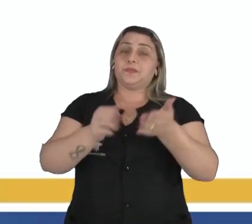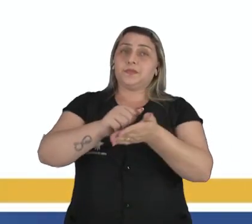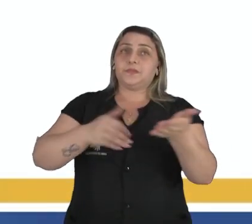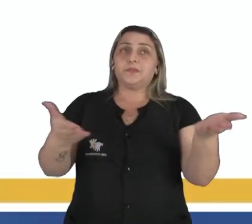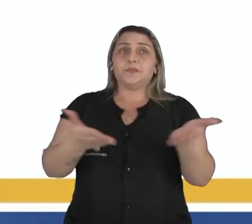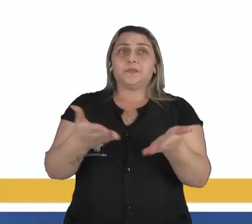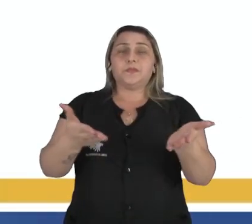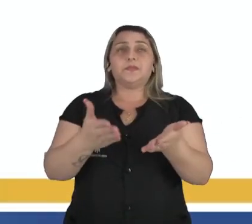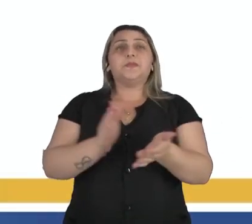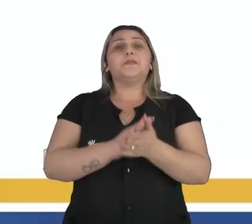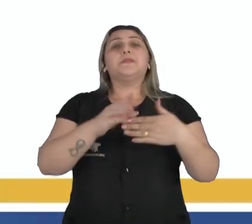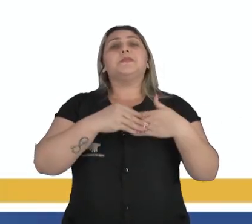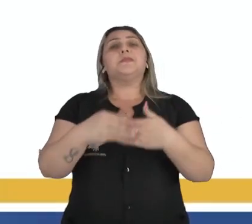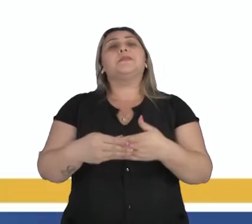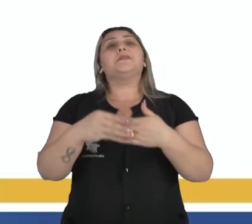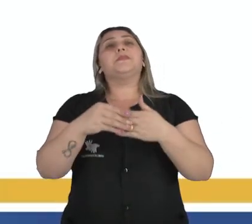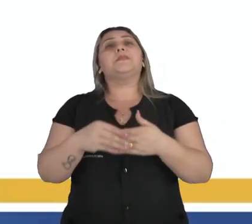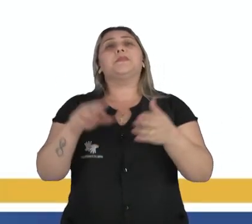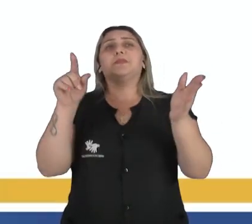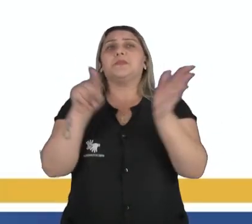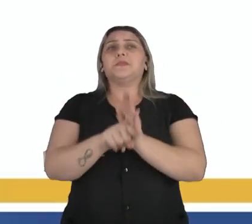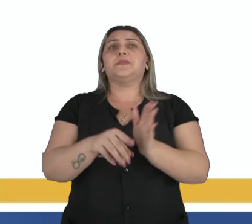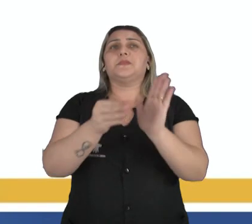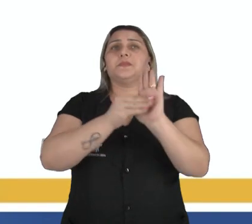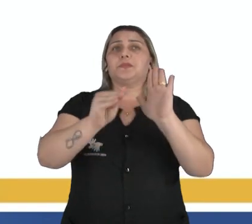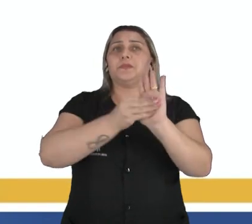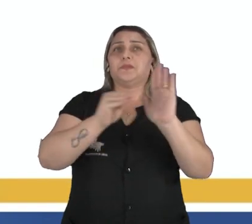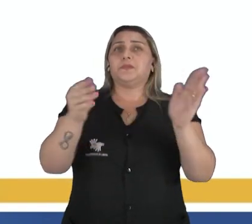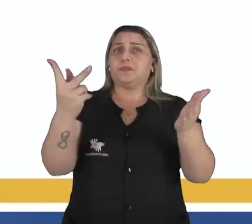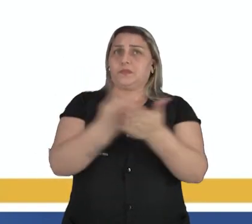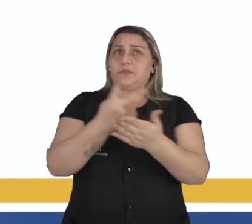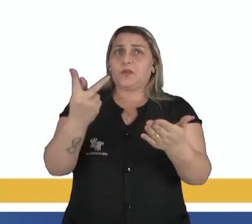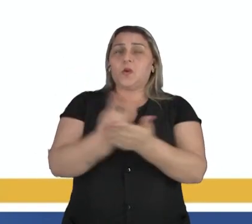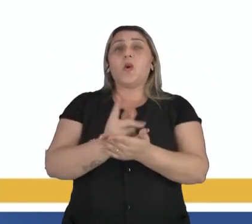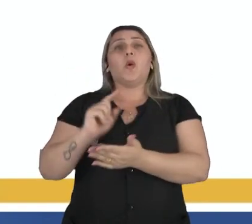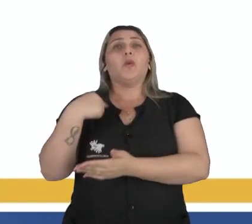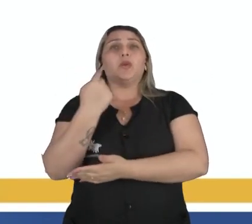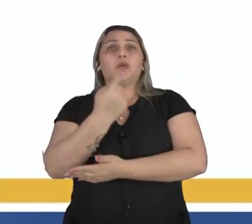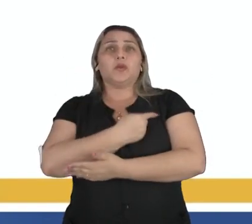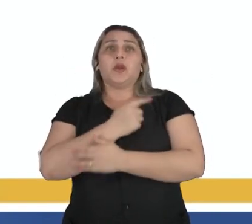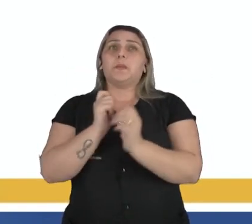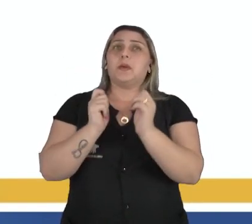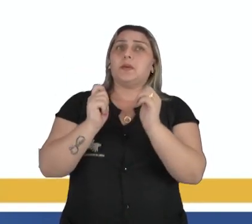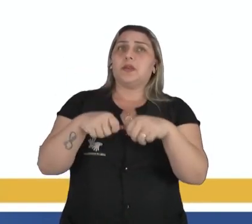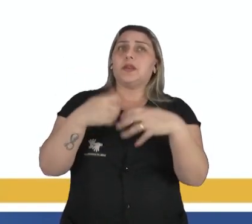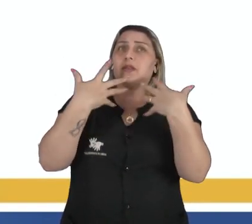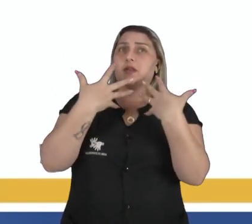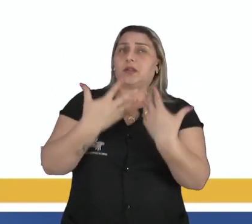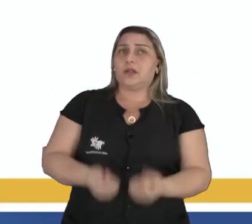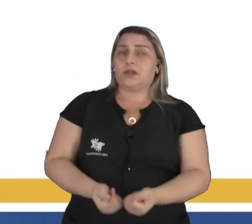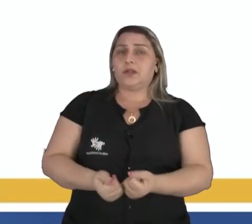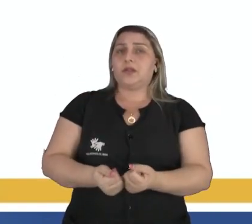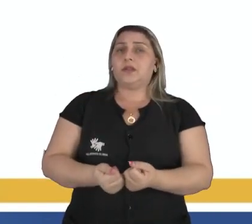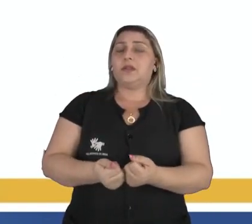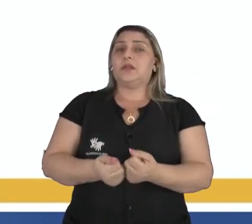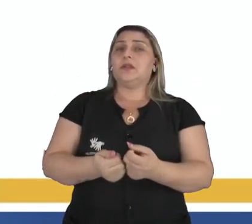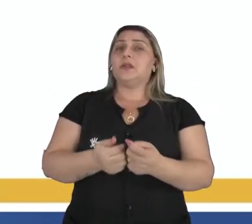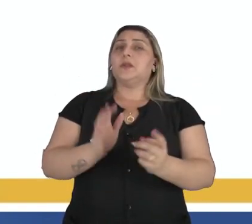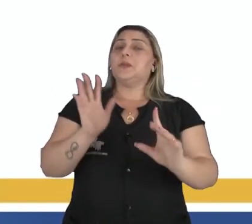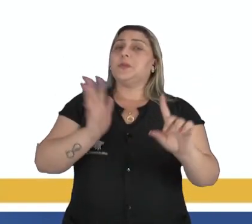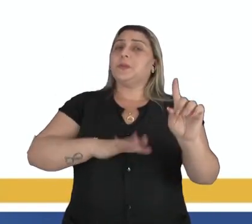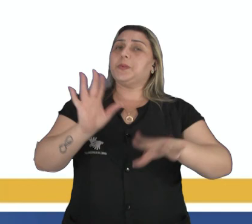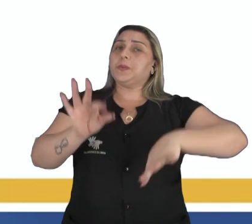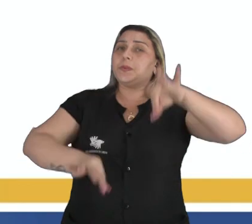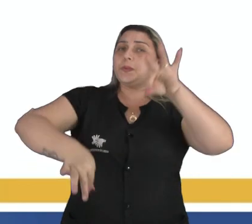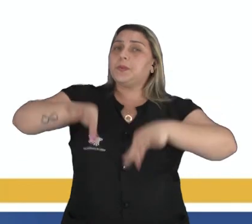Interativa de hoje ela Traz essa seguinte questionamento amiga está errada ou nós que permitimos ou aceitamos